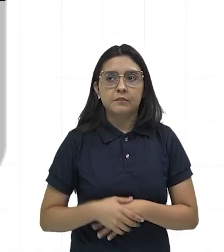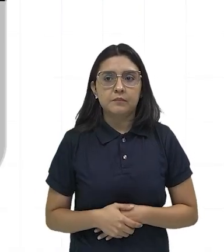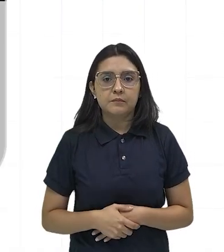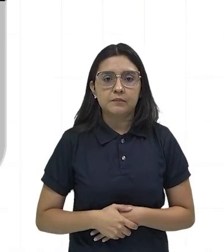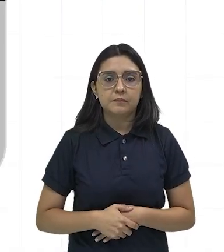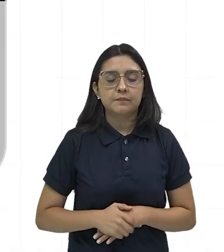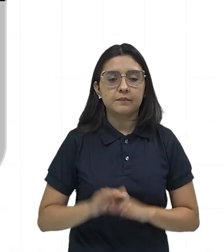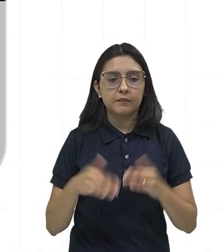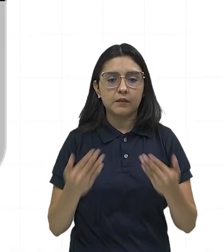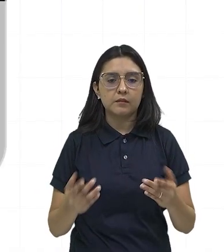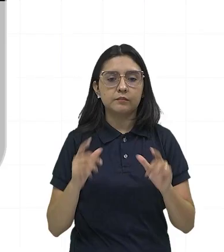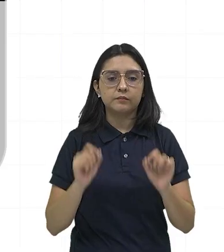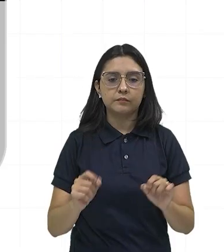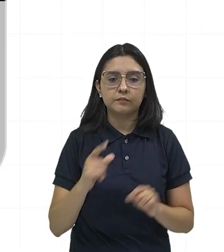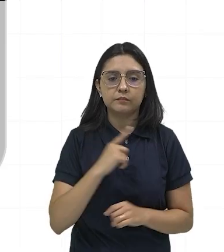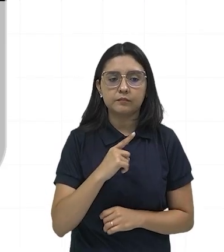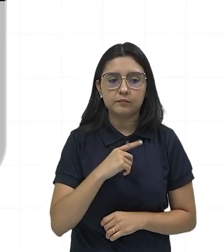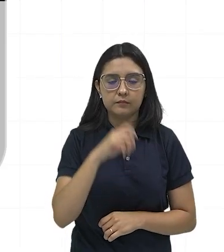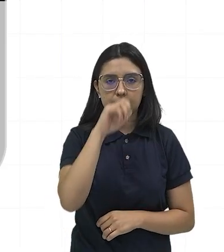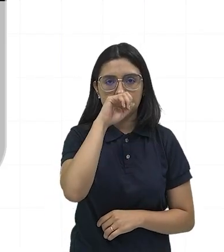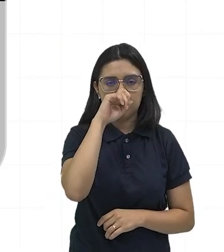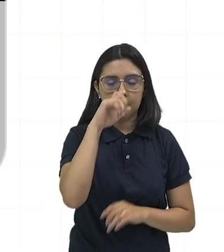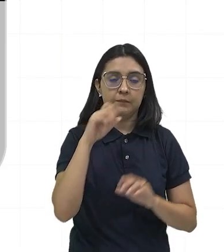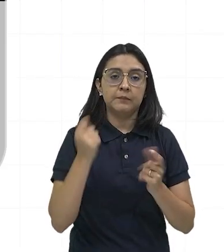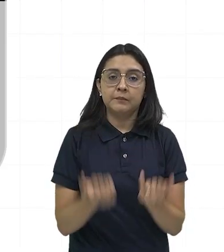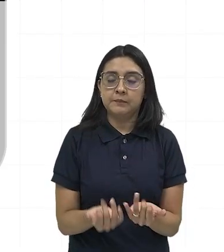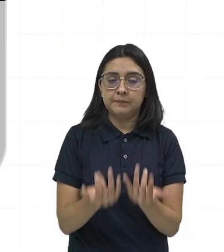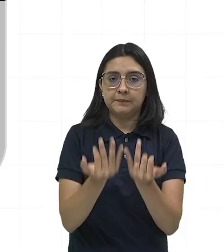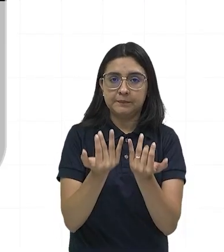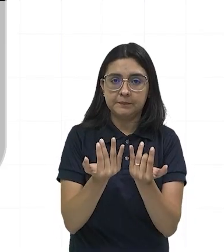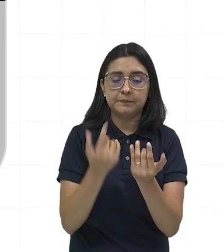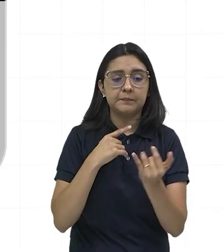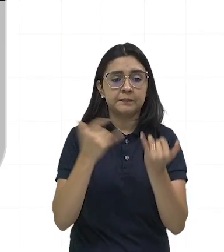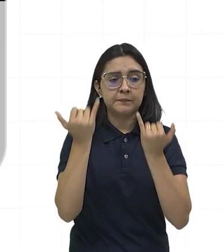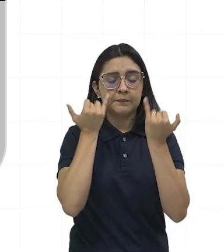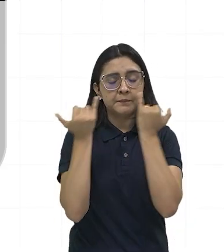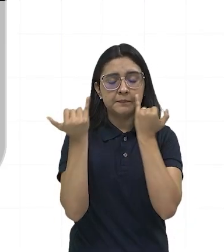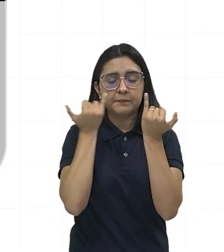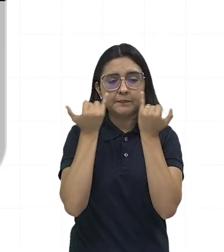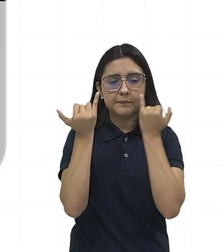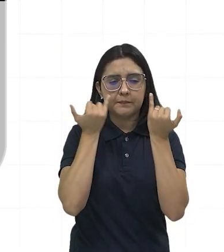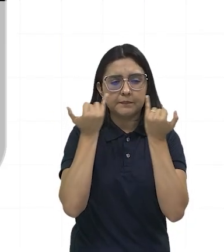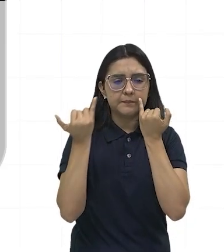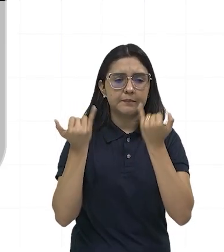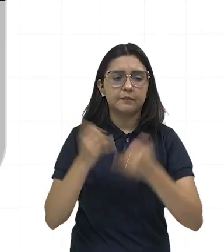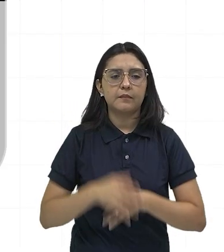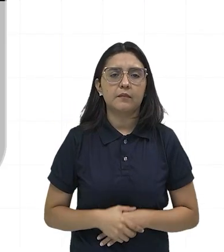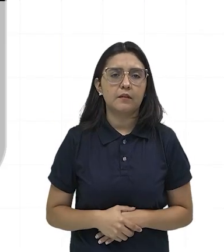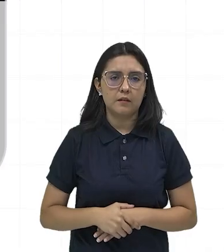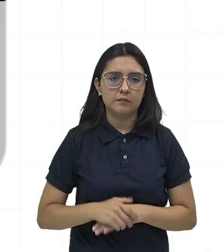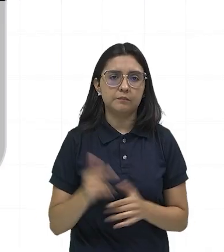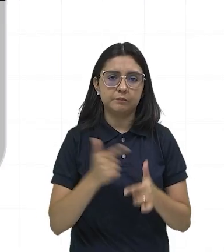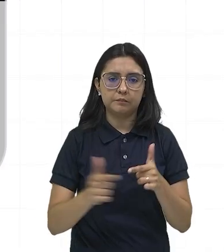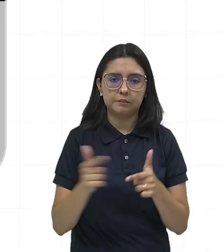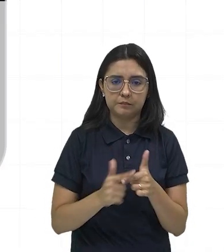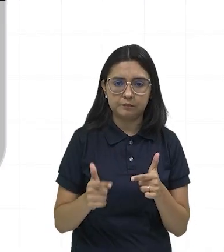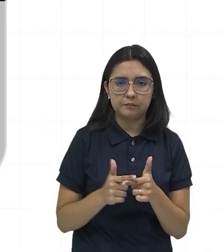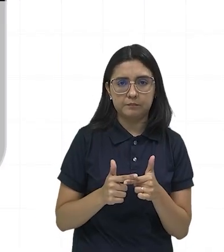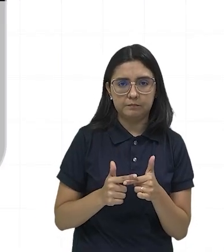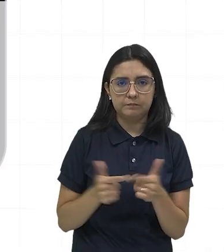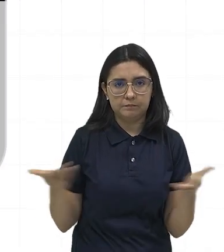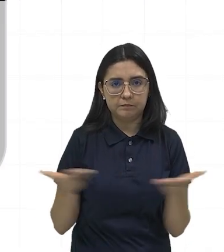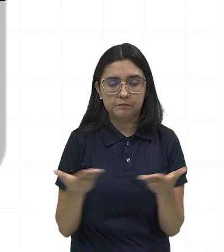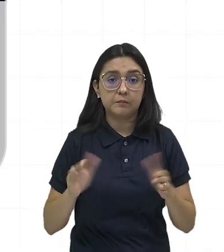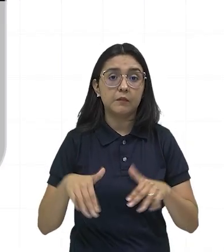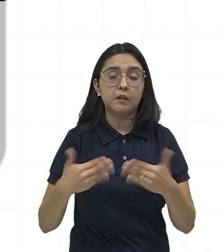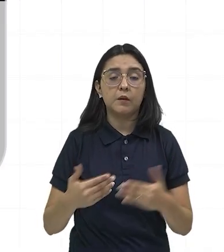temos aqui as queimadas, que são dados da situação atual. Então,